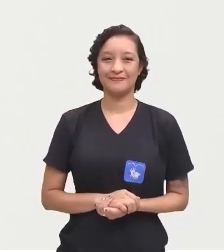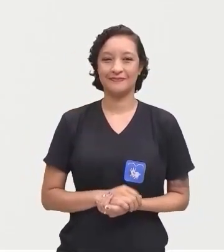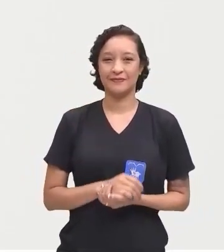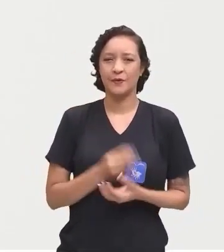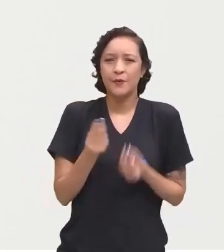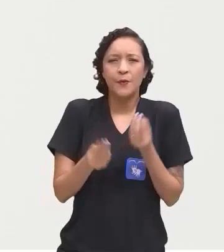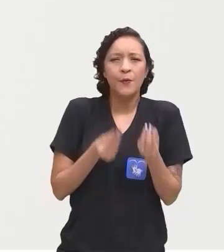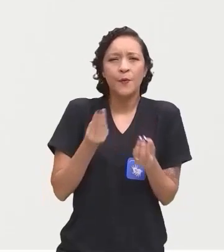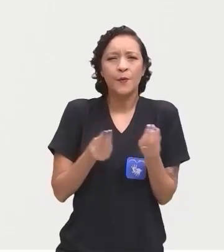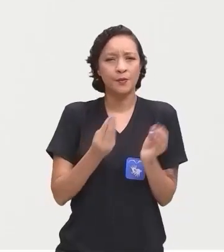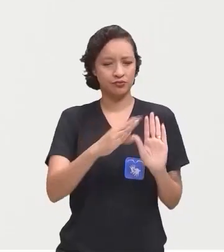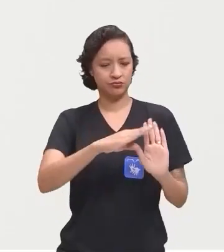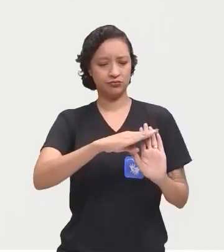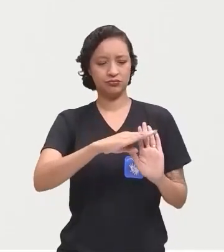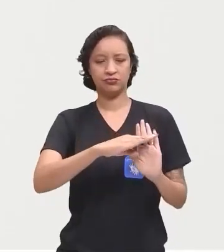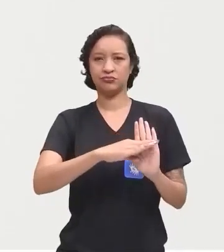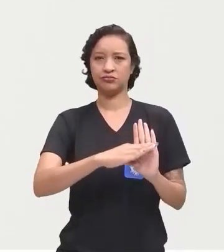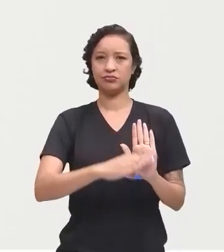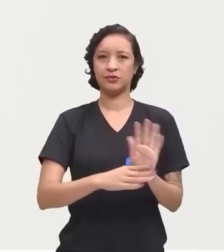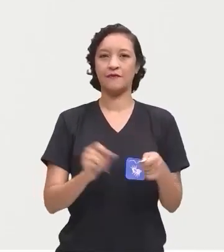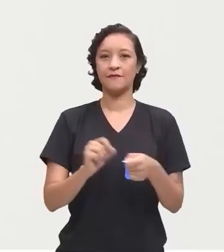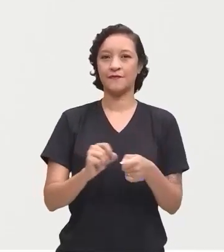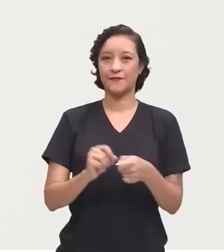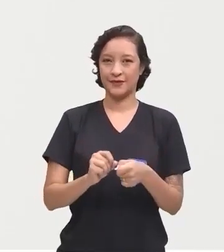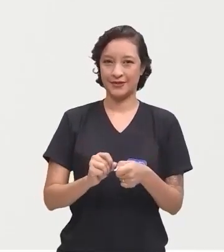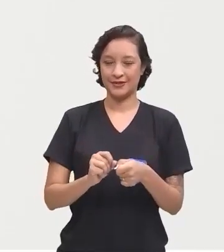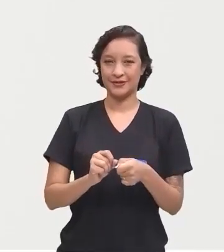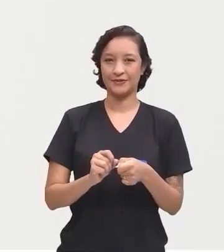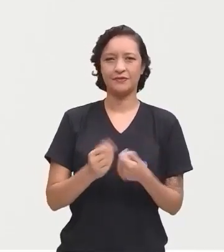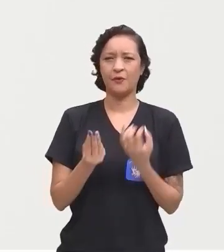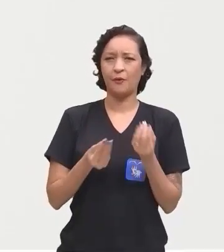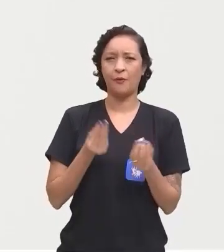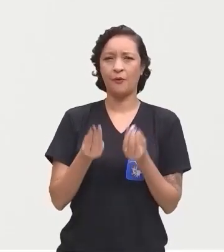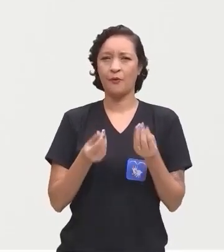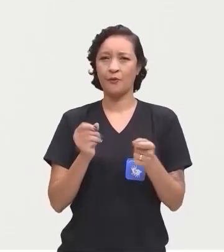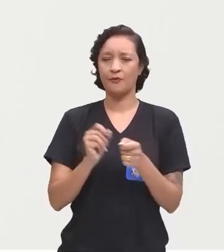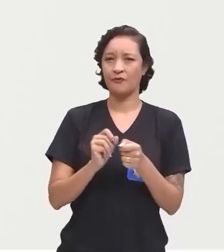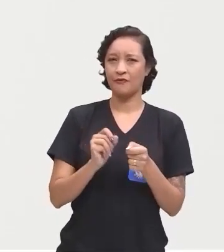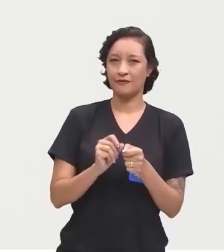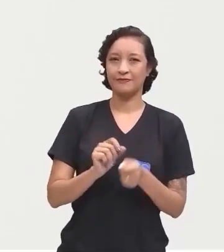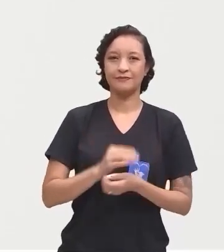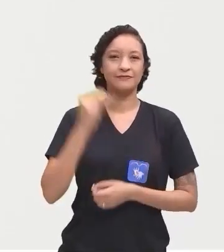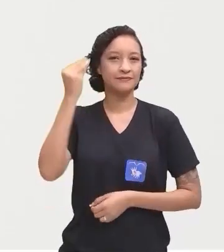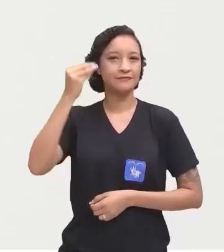Como é o nosso procedimento? Procedimento experimental.